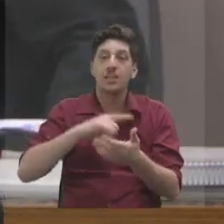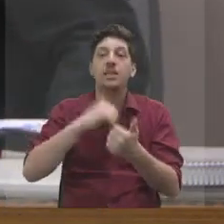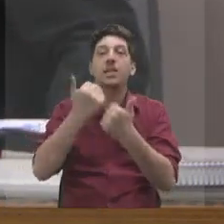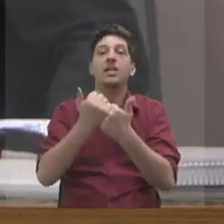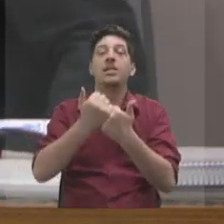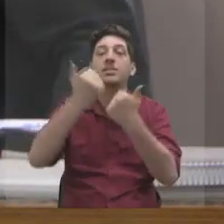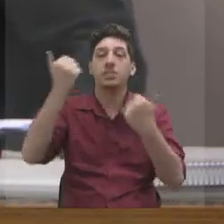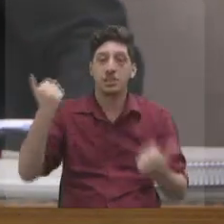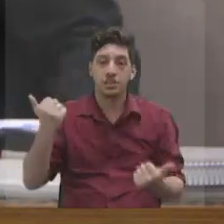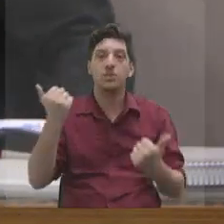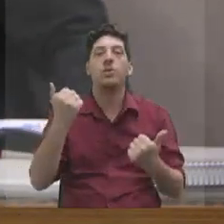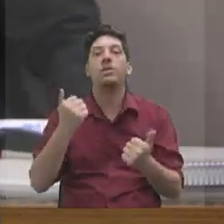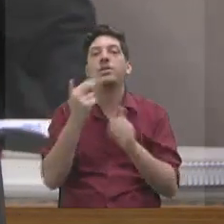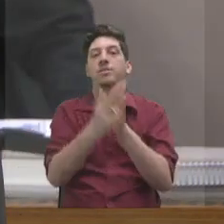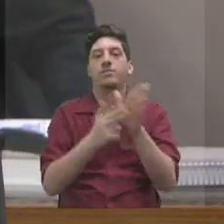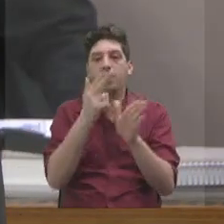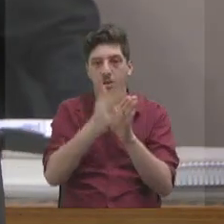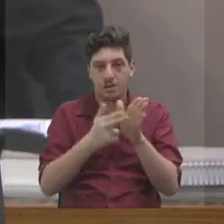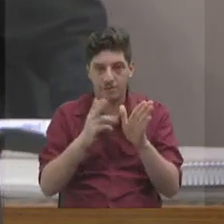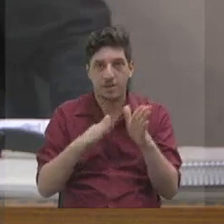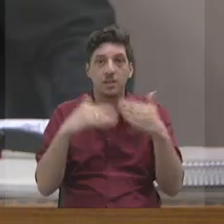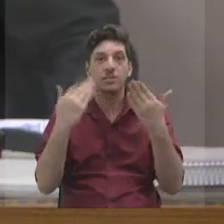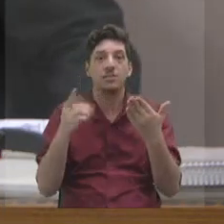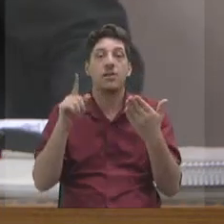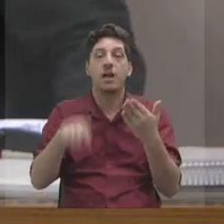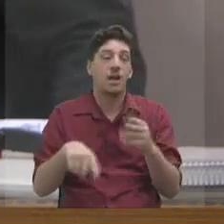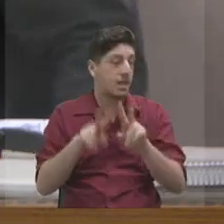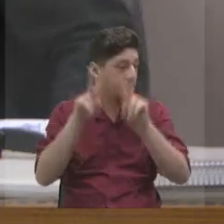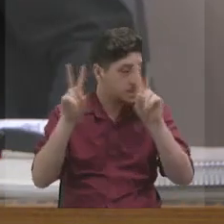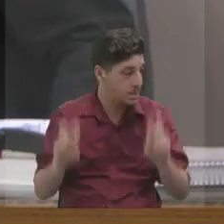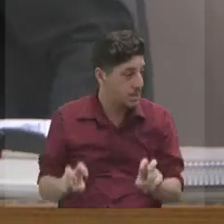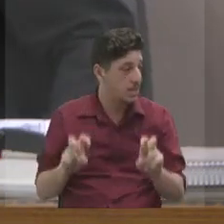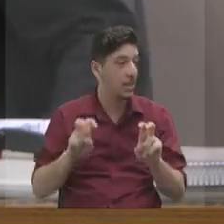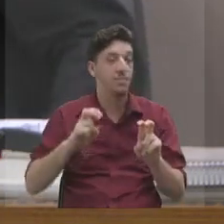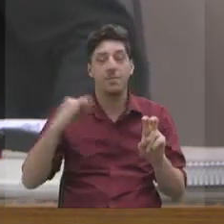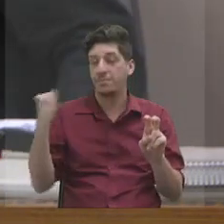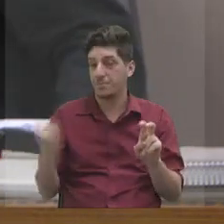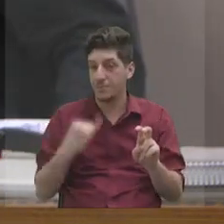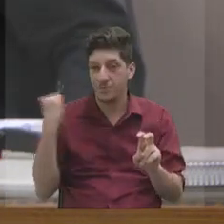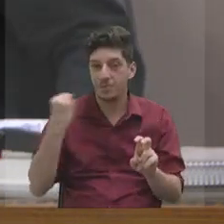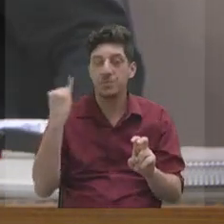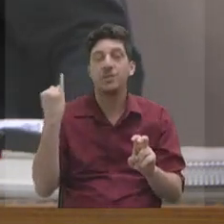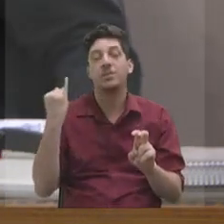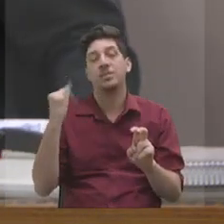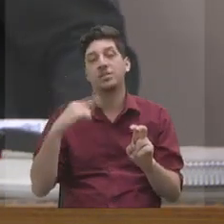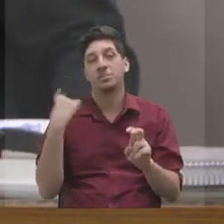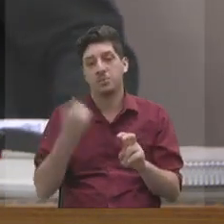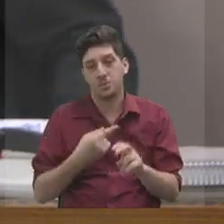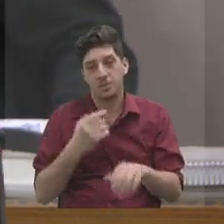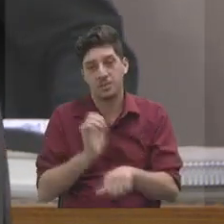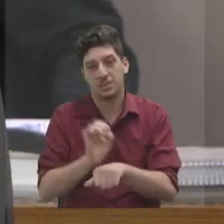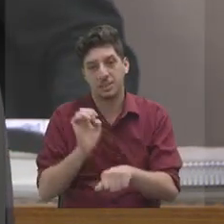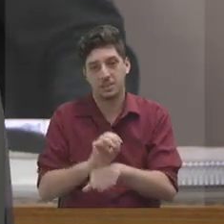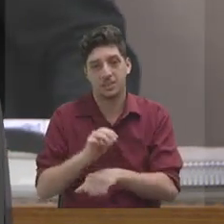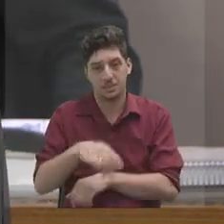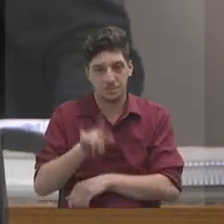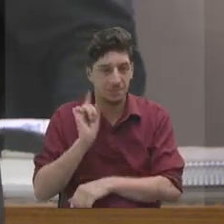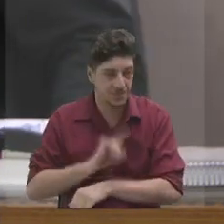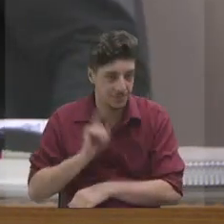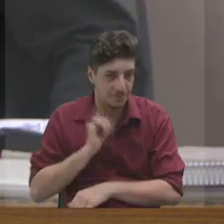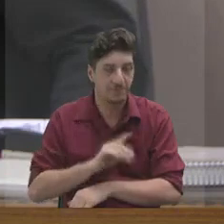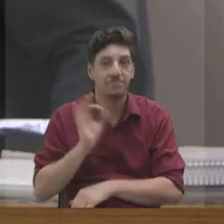né de ferrovias então é um tema que é uma agenda Fundamental e relevante para o nosso estado Tá certo